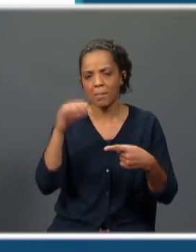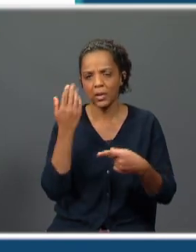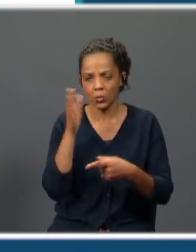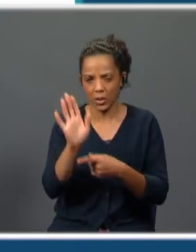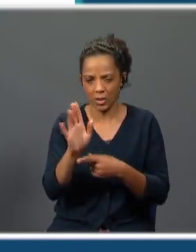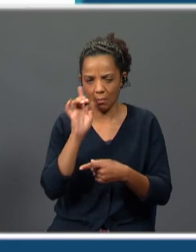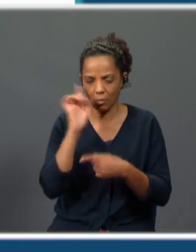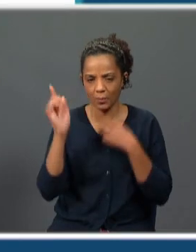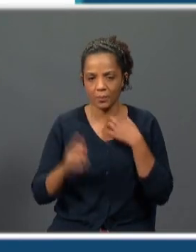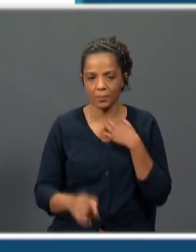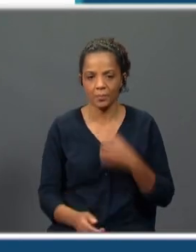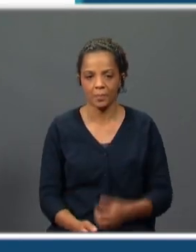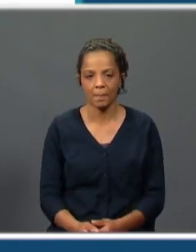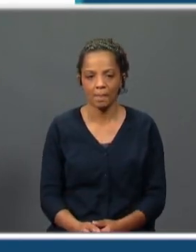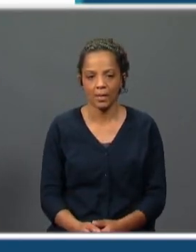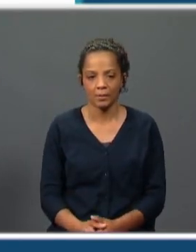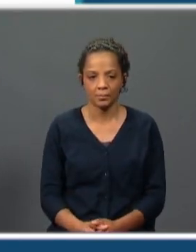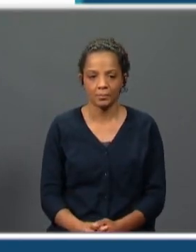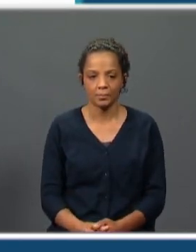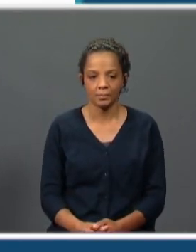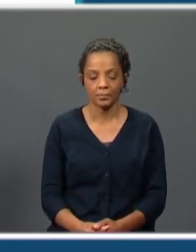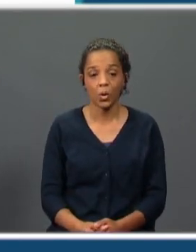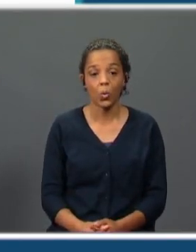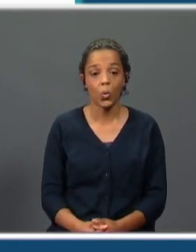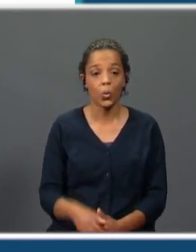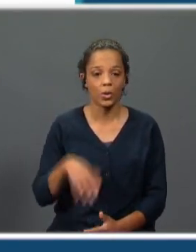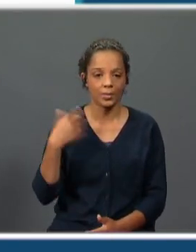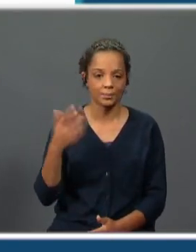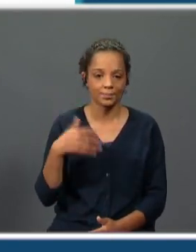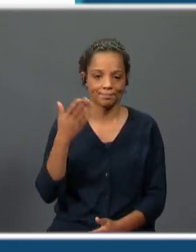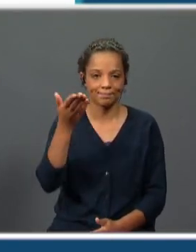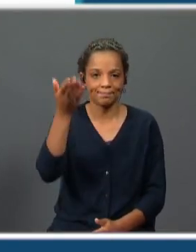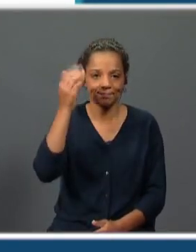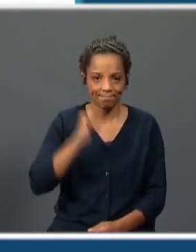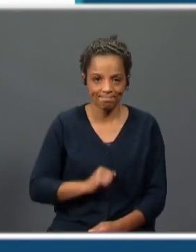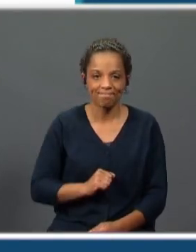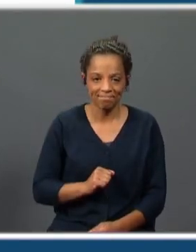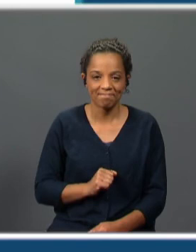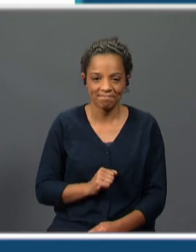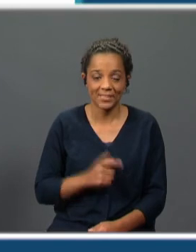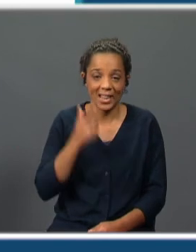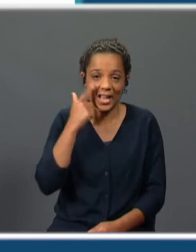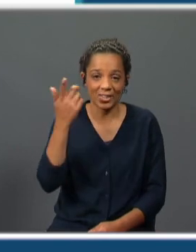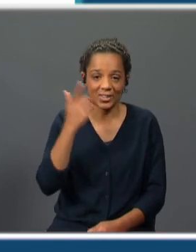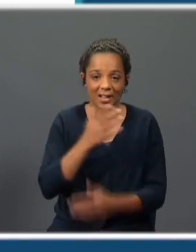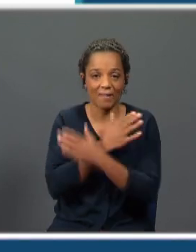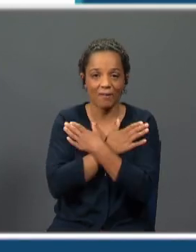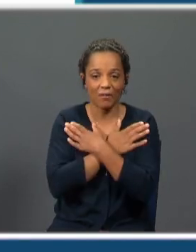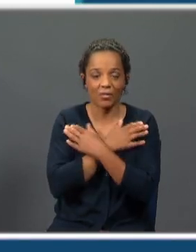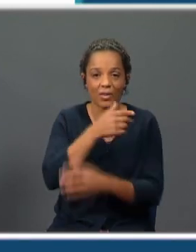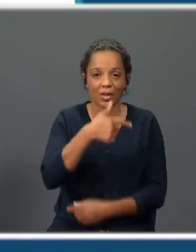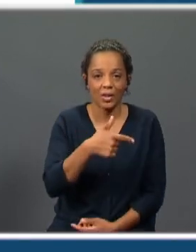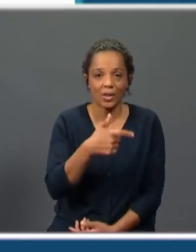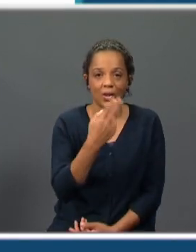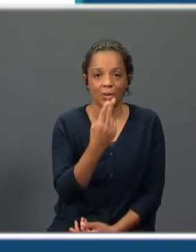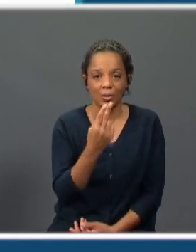exemplo. E agora qual é que... Ui, lá está a nossa amiga Tulipa. Eu não vos